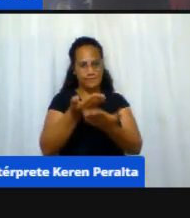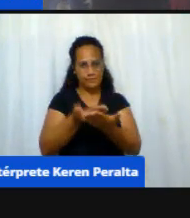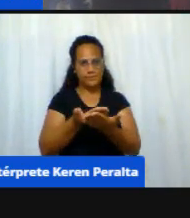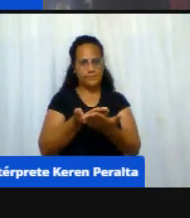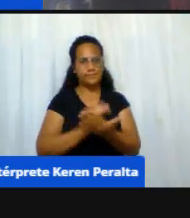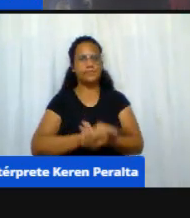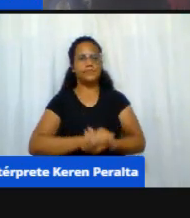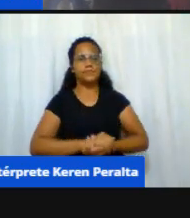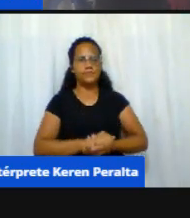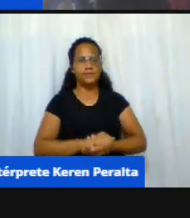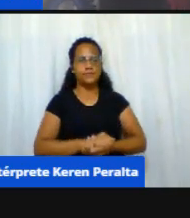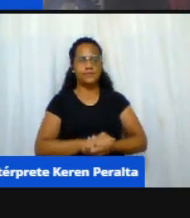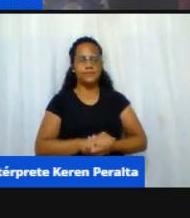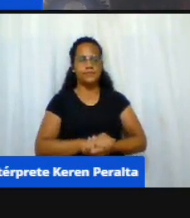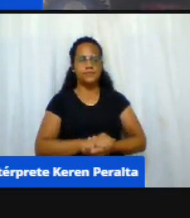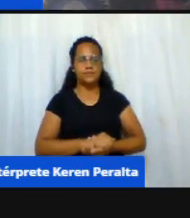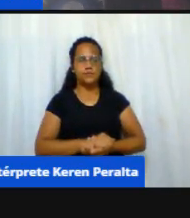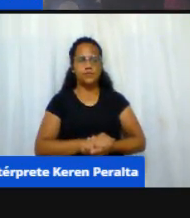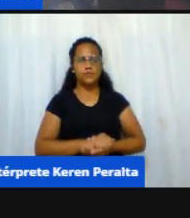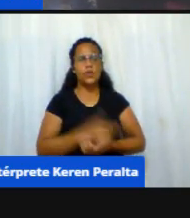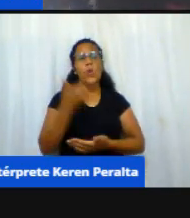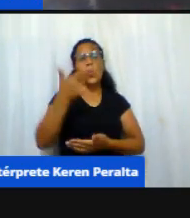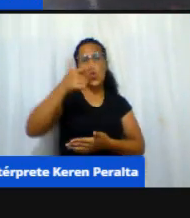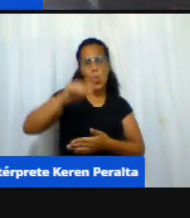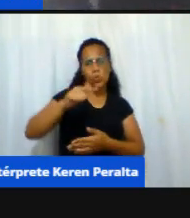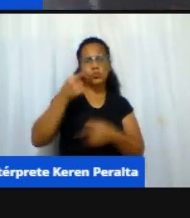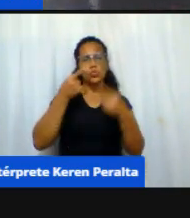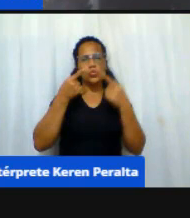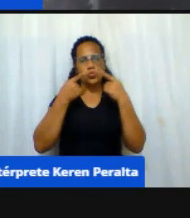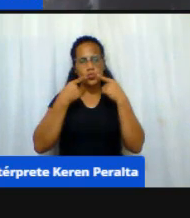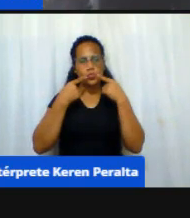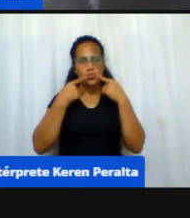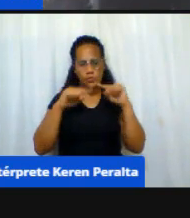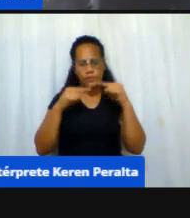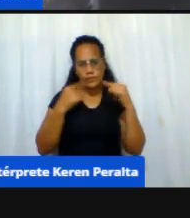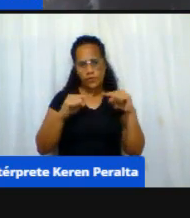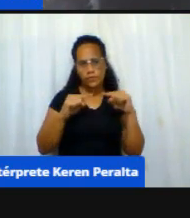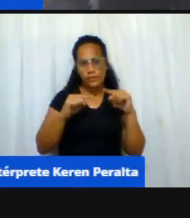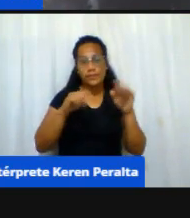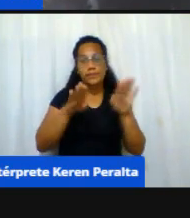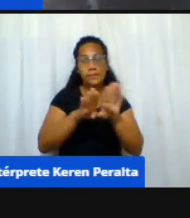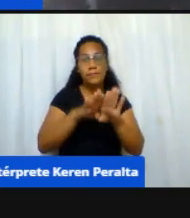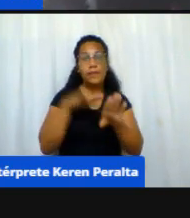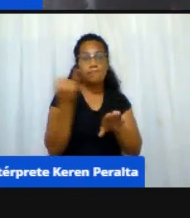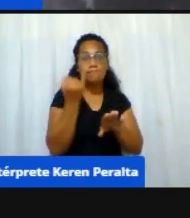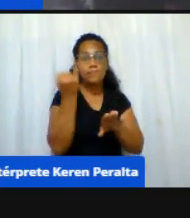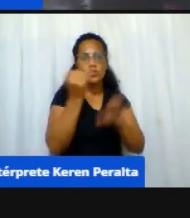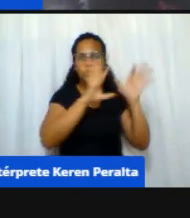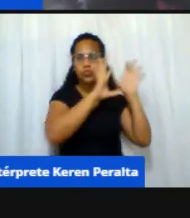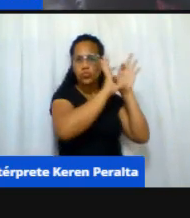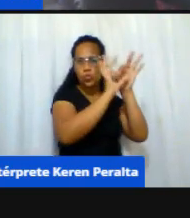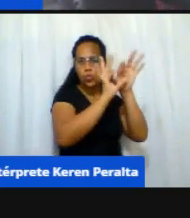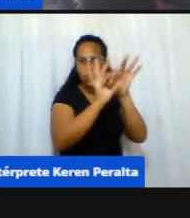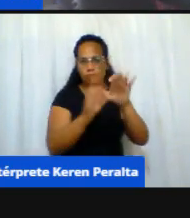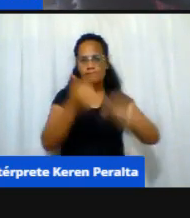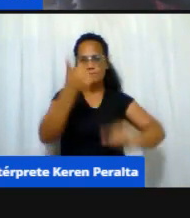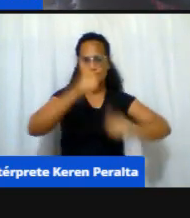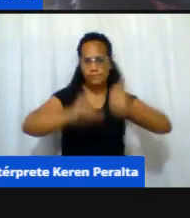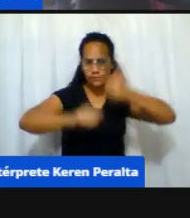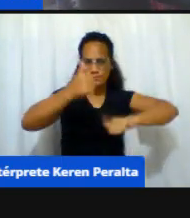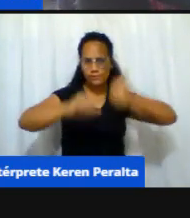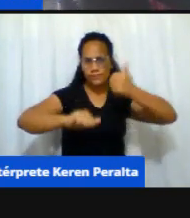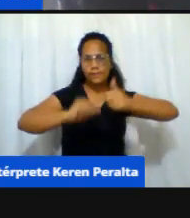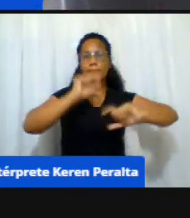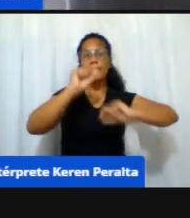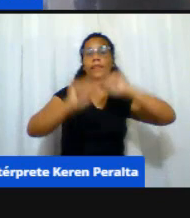Um outro comentário pertinente ao processo da avaliação é que a própria divisão de avaliação, a